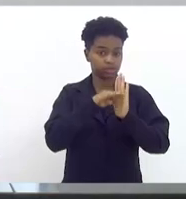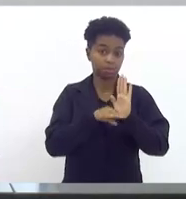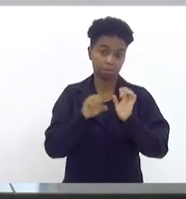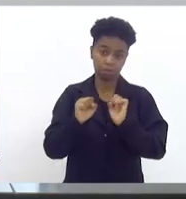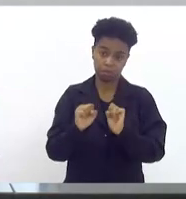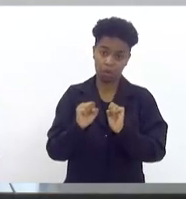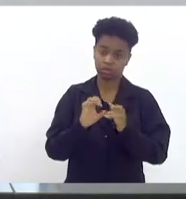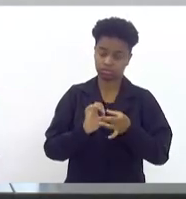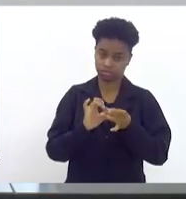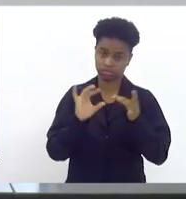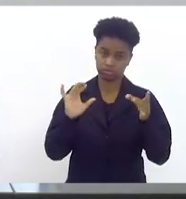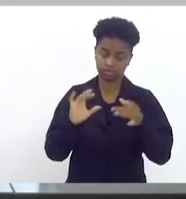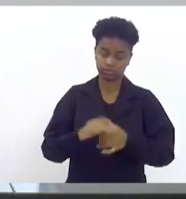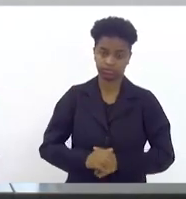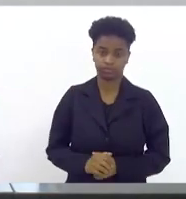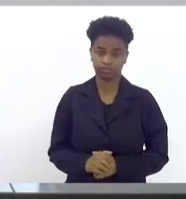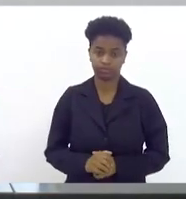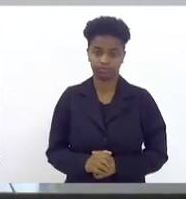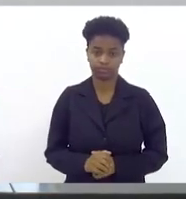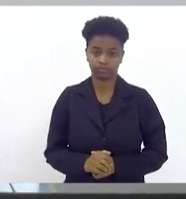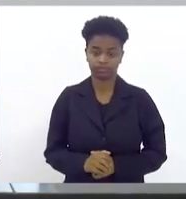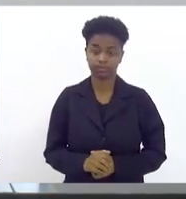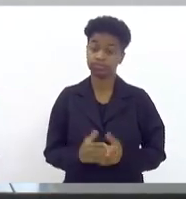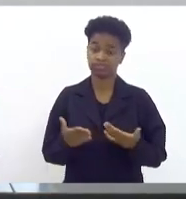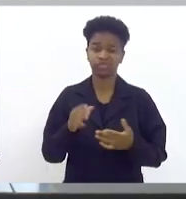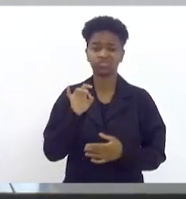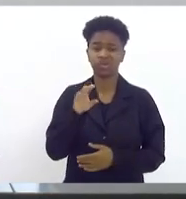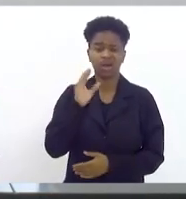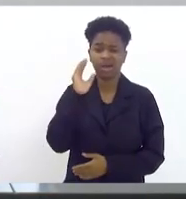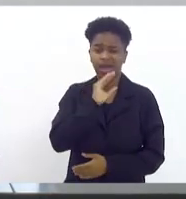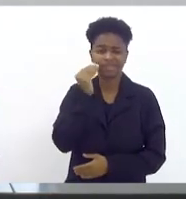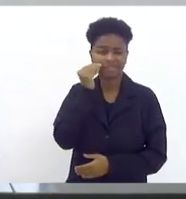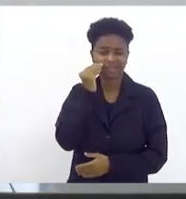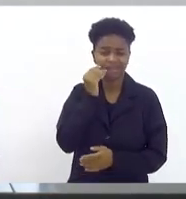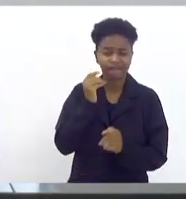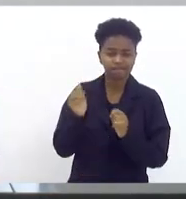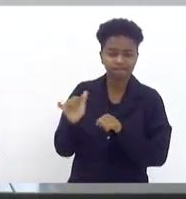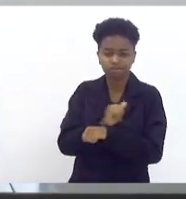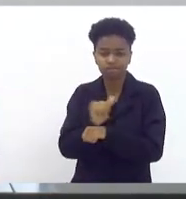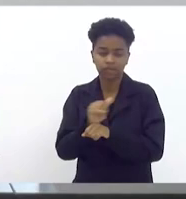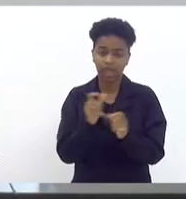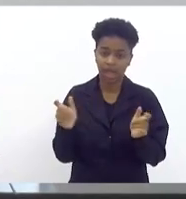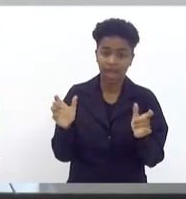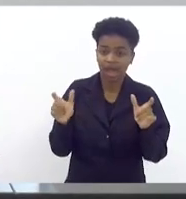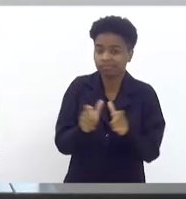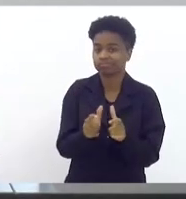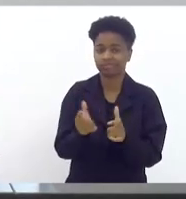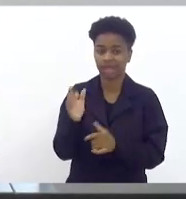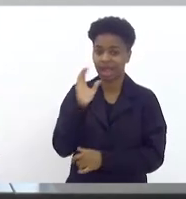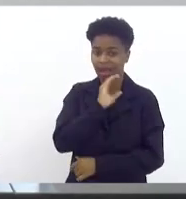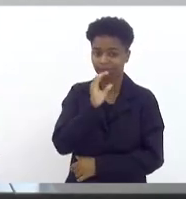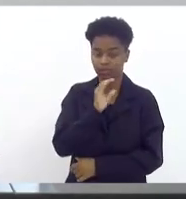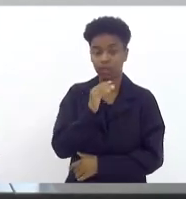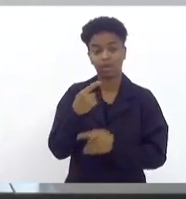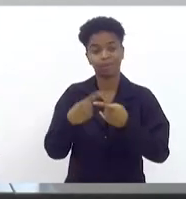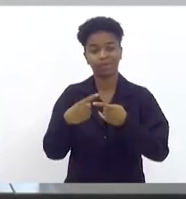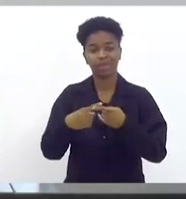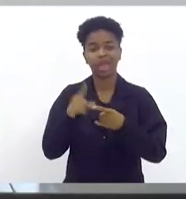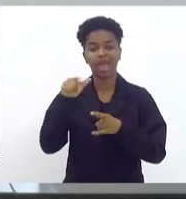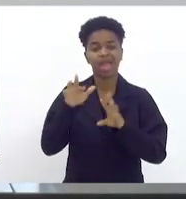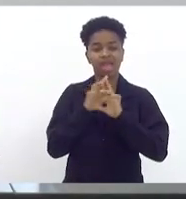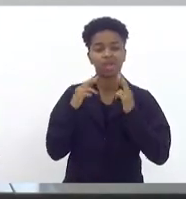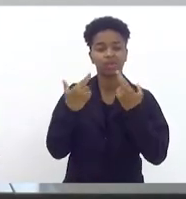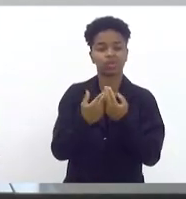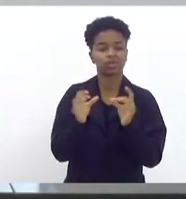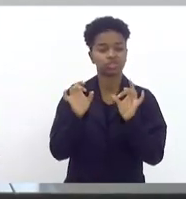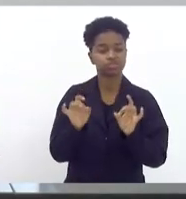à vontade. Só por economia processual e por celeridade, que a gente possa, como se trata da extraordinária, deputado Mink,